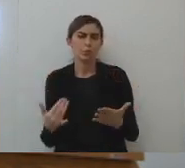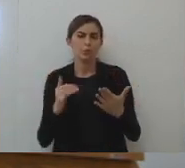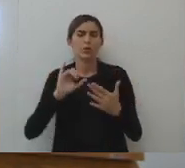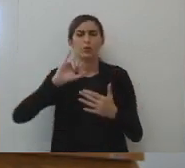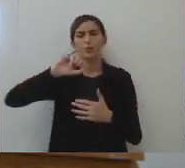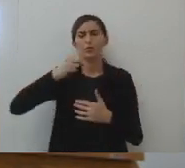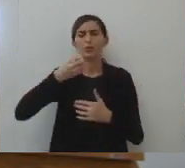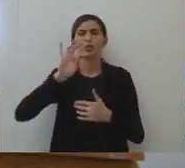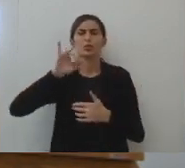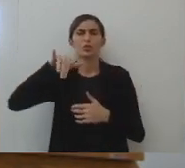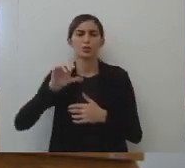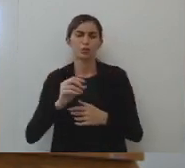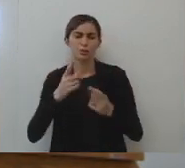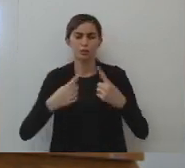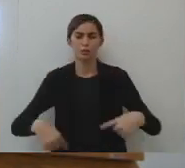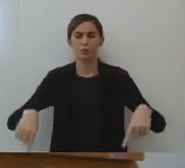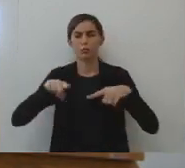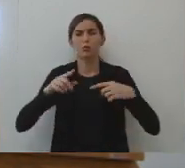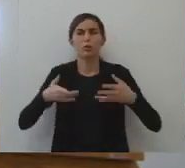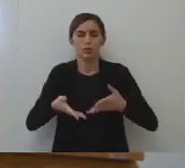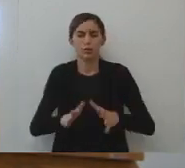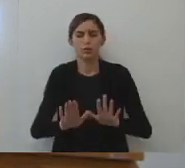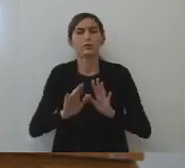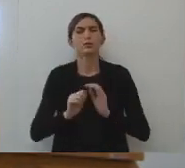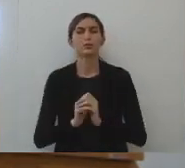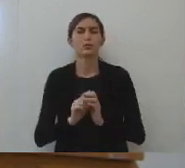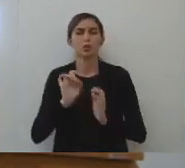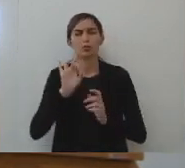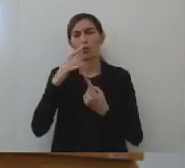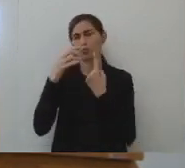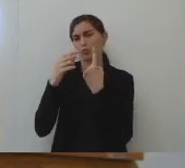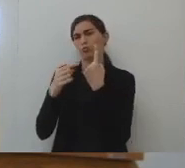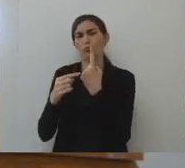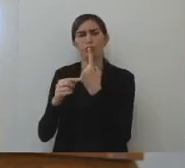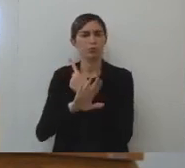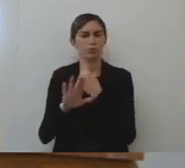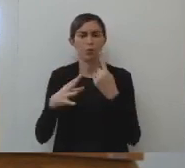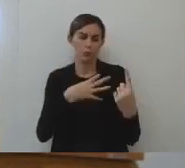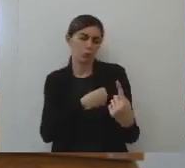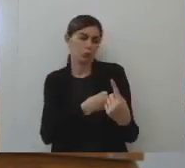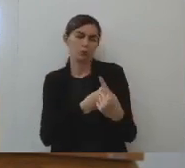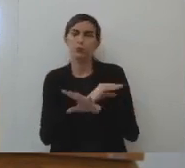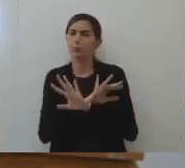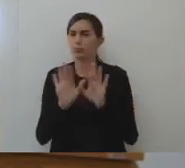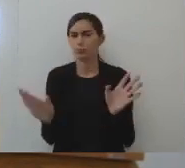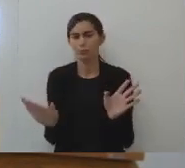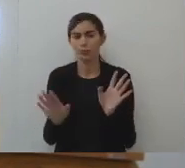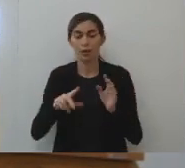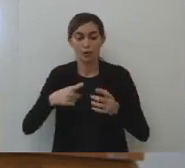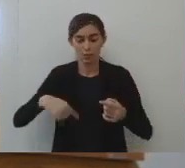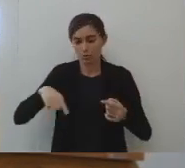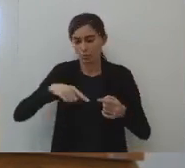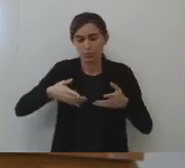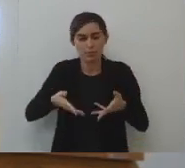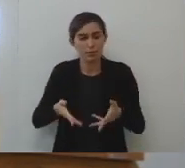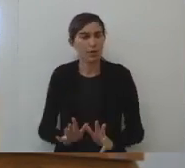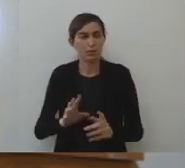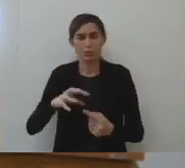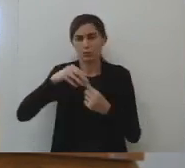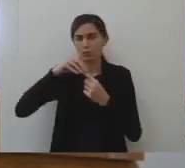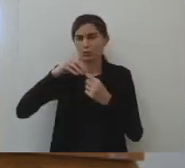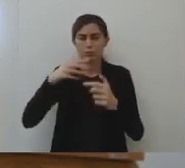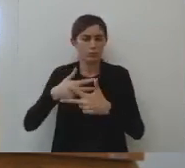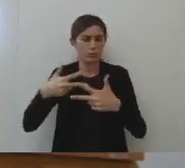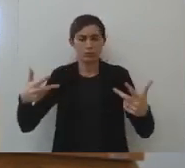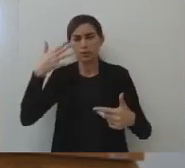que nós, seres humanos, nascemos com ele? Somente um instinto, que é o da sucção. Nós, quando nascemos, a única coisa